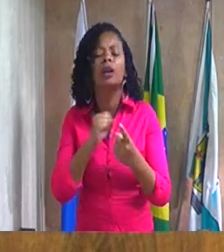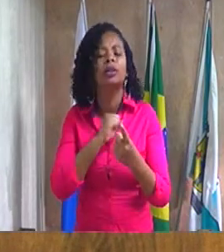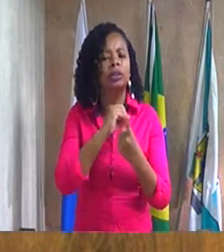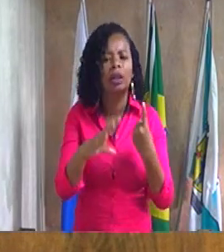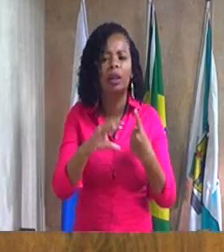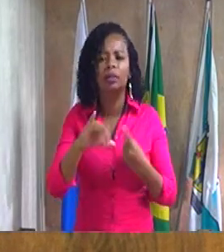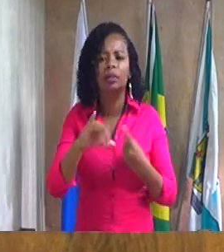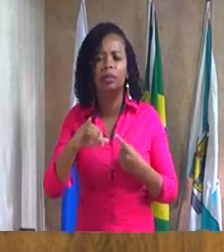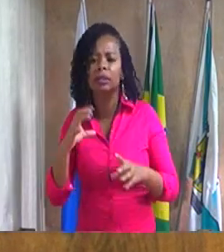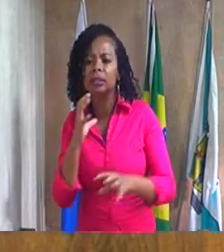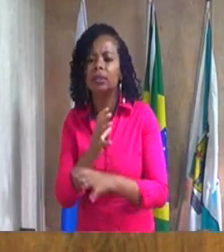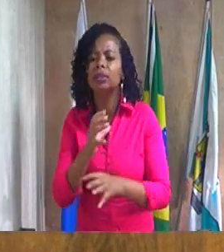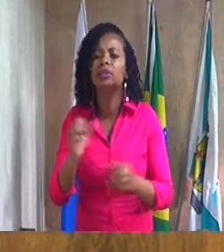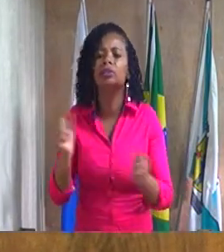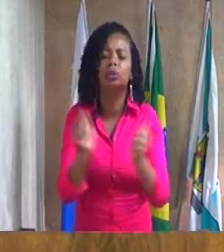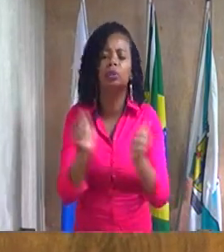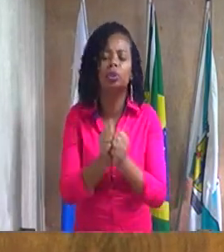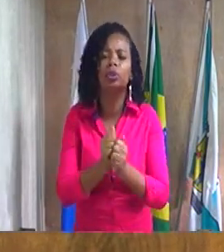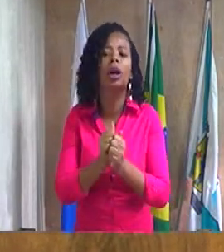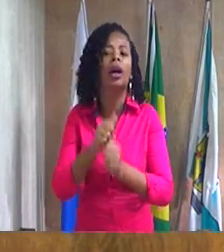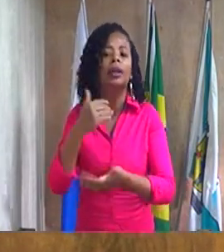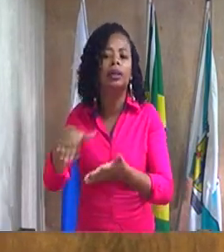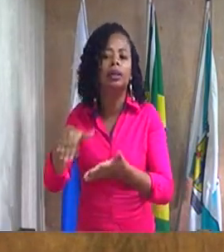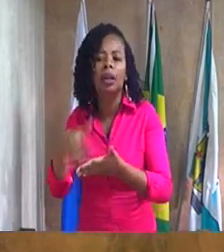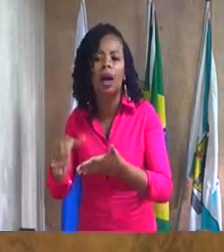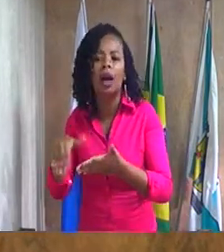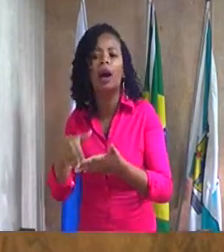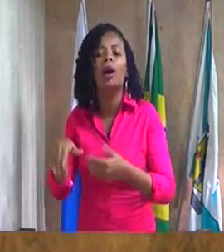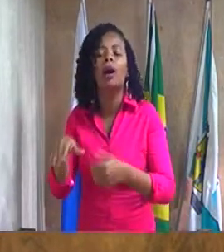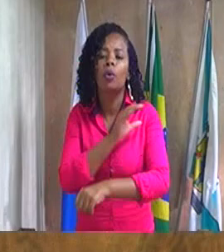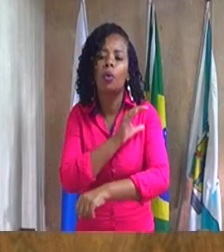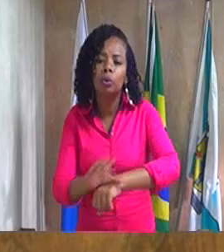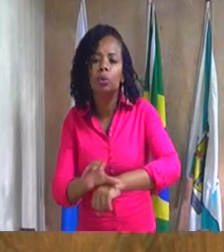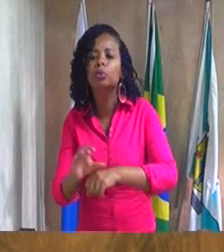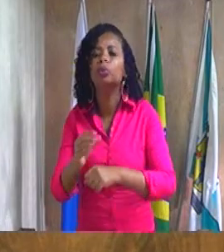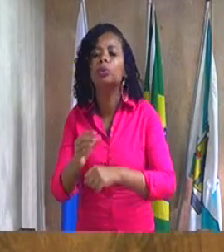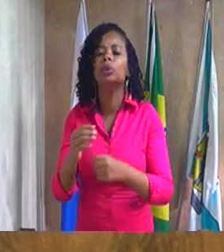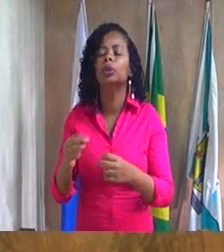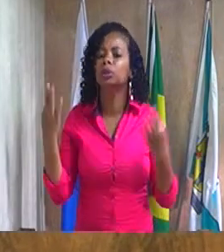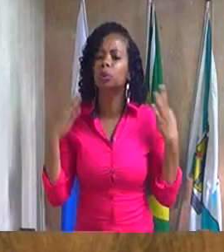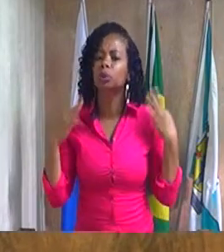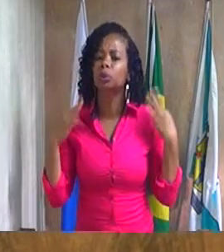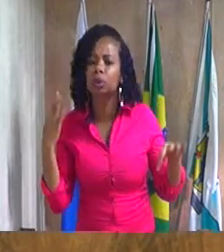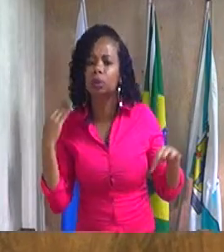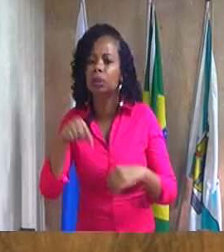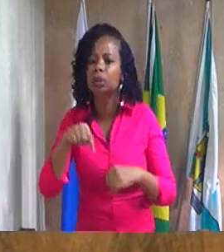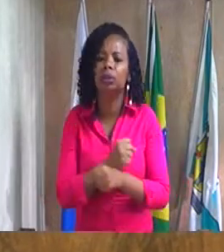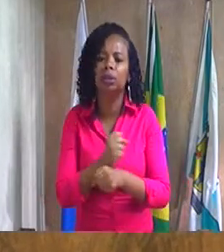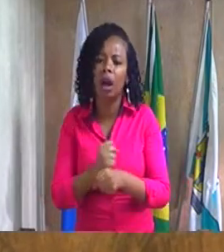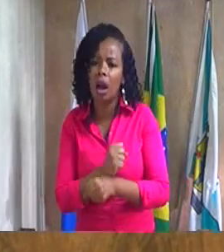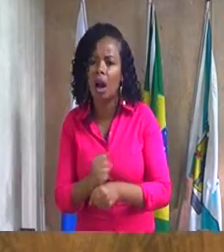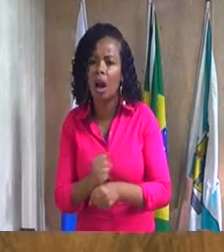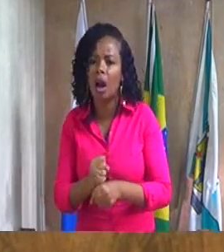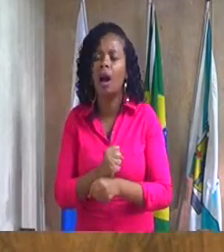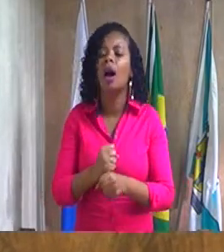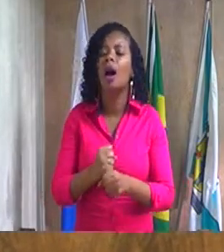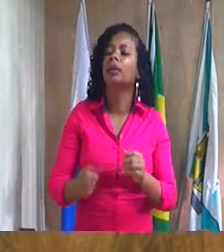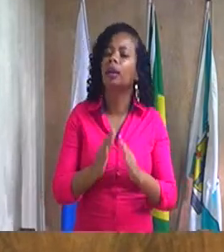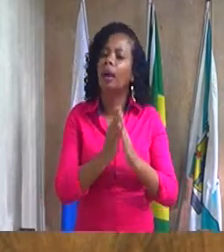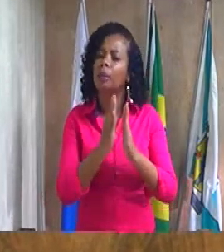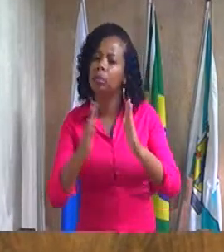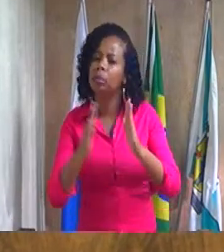com a Secretaria Municipal de Cultura e Turismo em reunião realizada no mês de junho deste ano na Biblioteca Municipal Governador Leonel de Moura